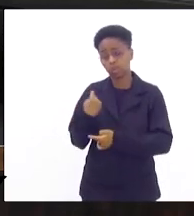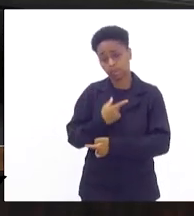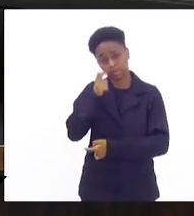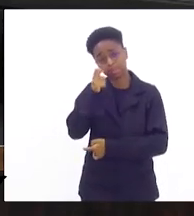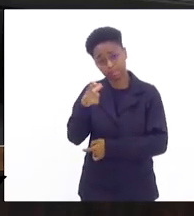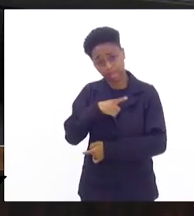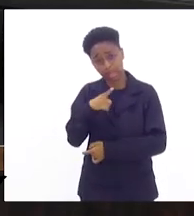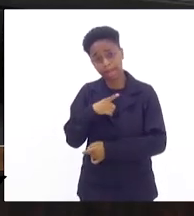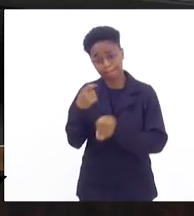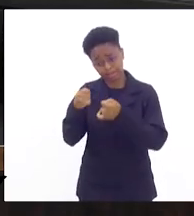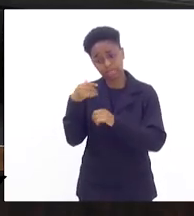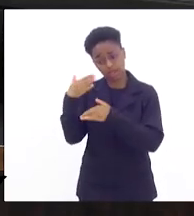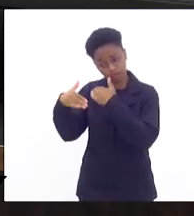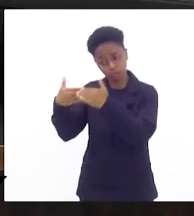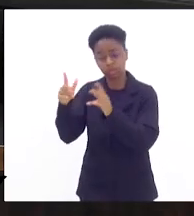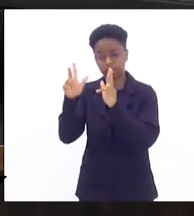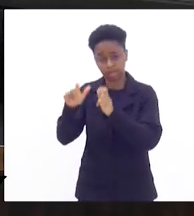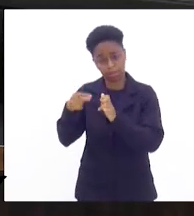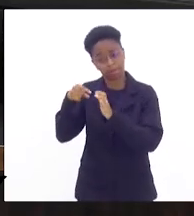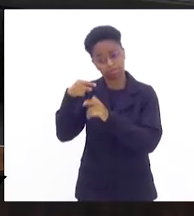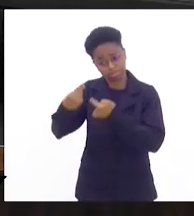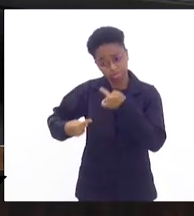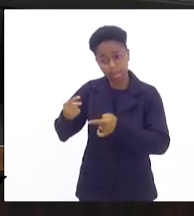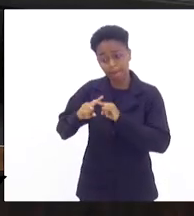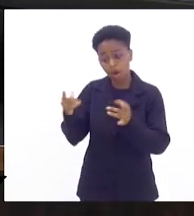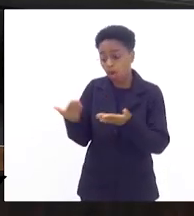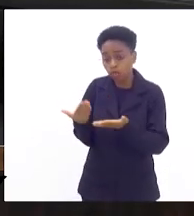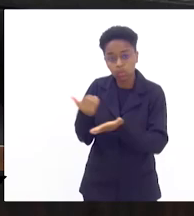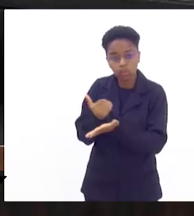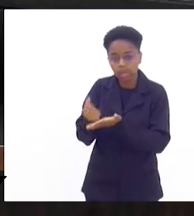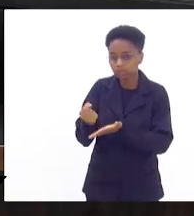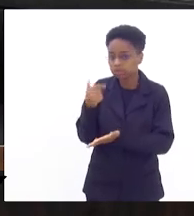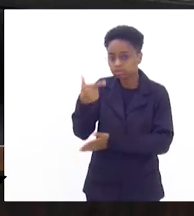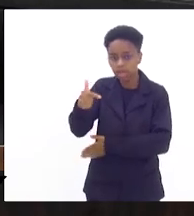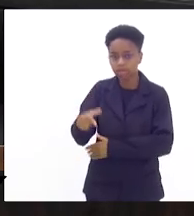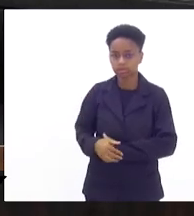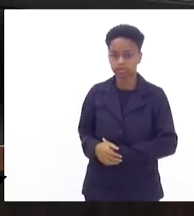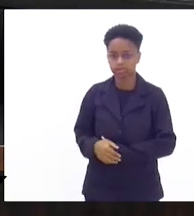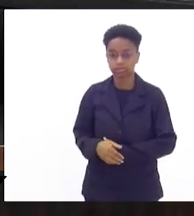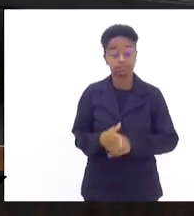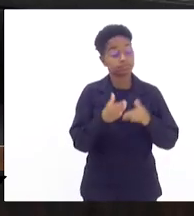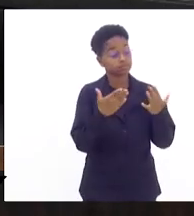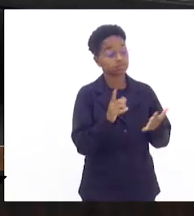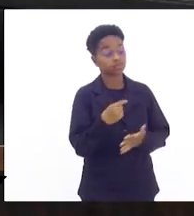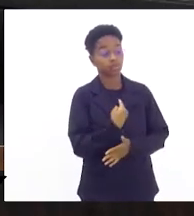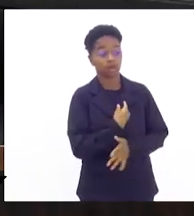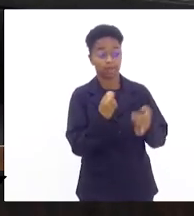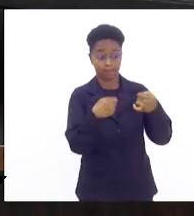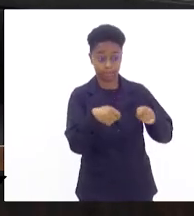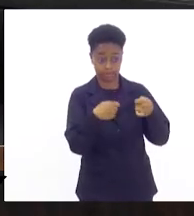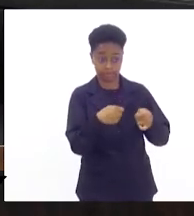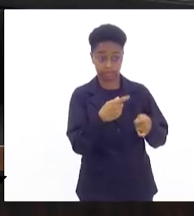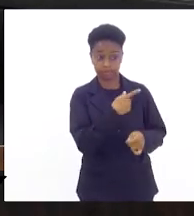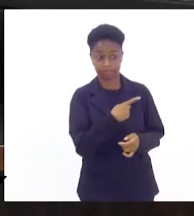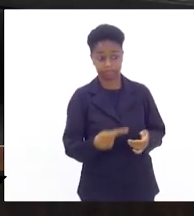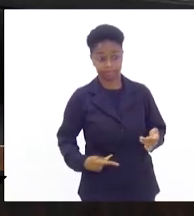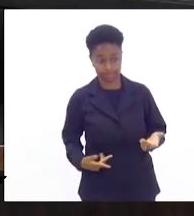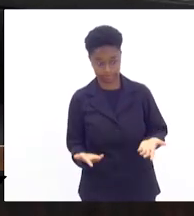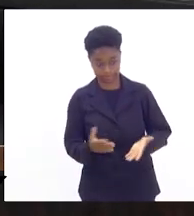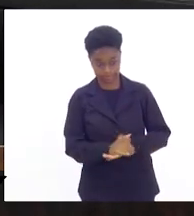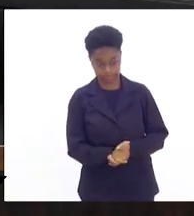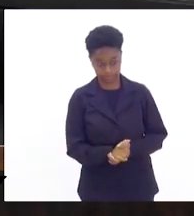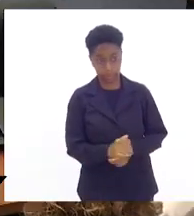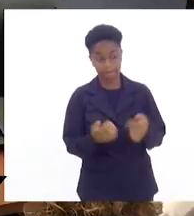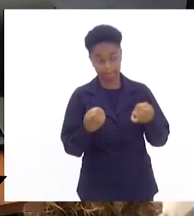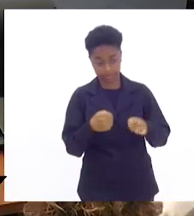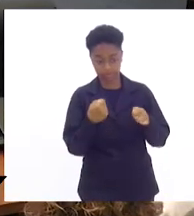Vamos evoluir nesse tema, não tem problema. Hoje não tem contrato. Então, a gente precisa, o presidente, avançar